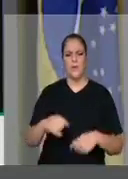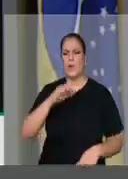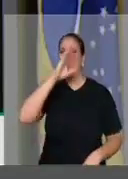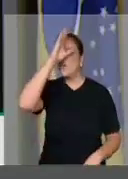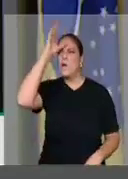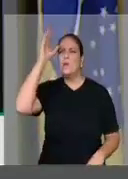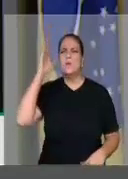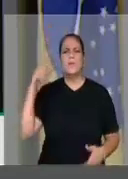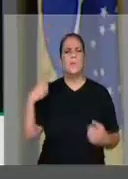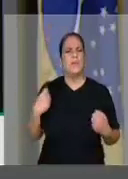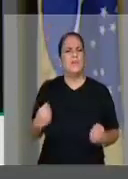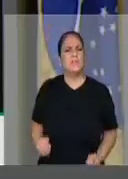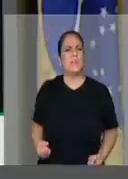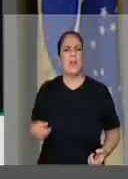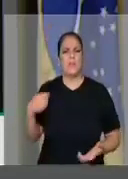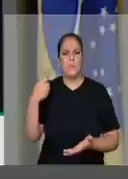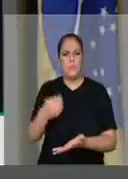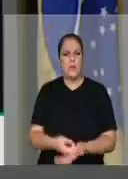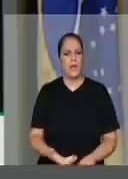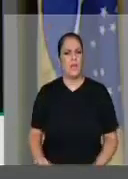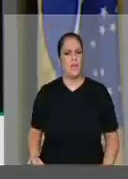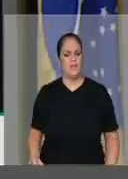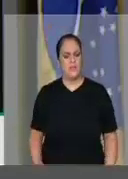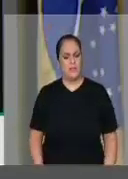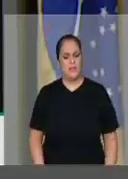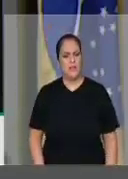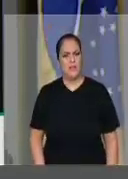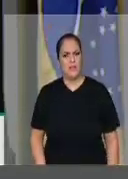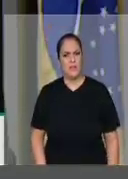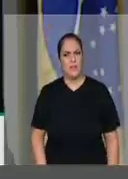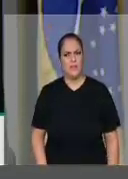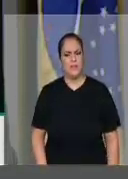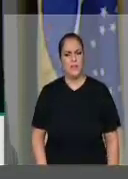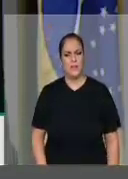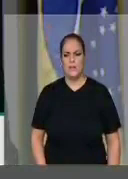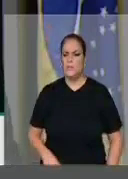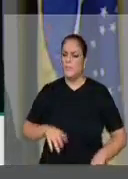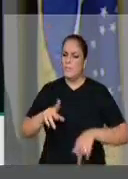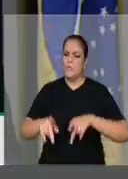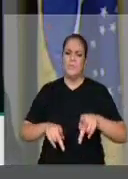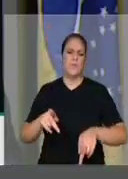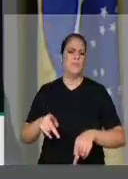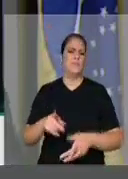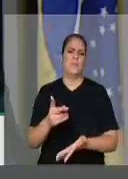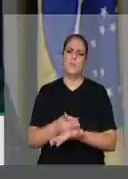do consumidor, que é o cidadão, que é o eleitor.